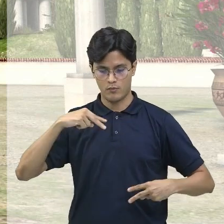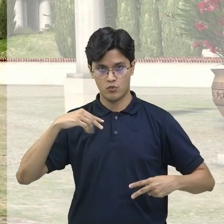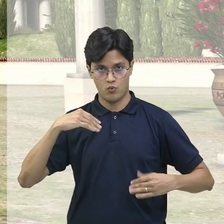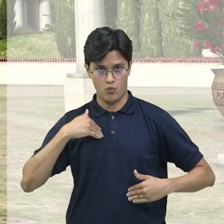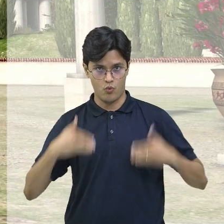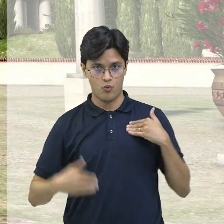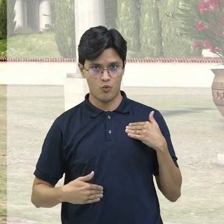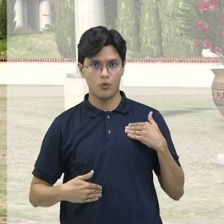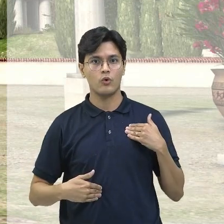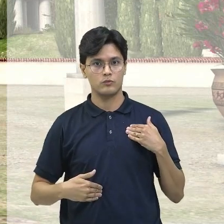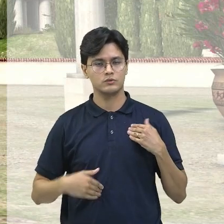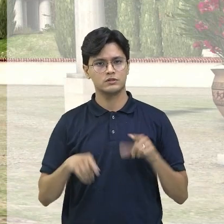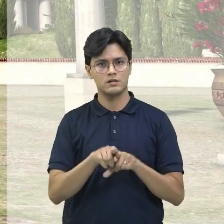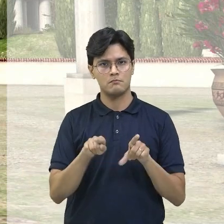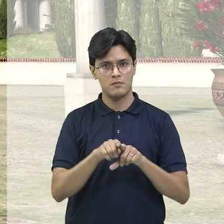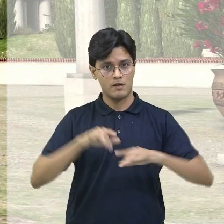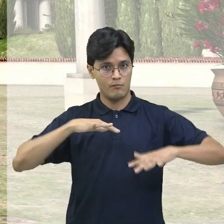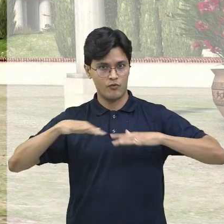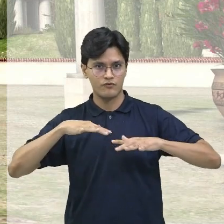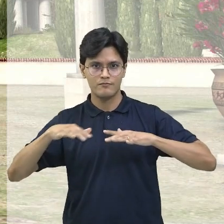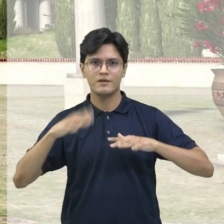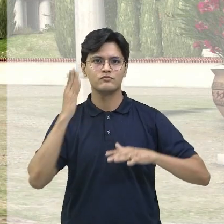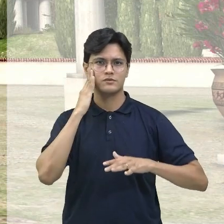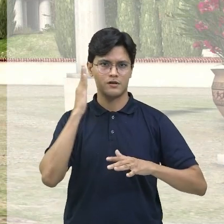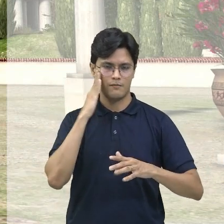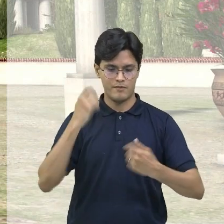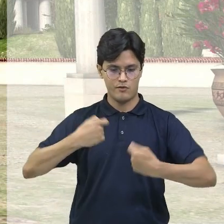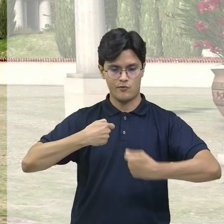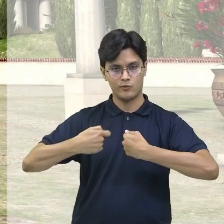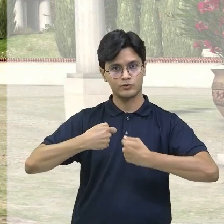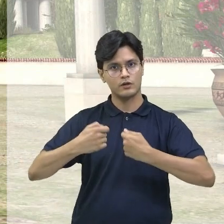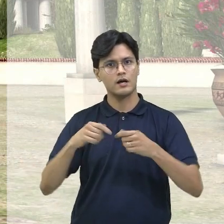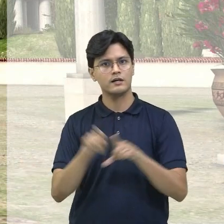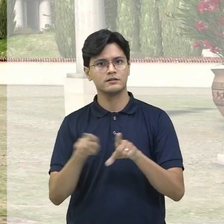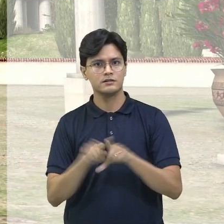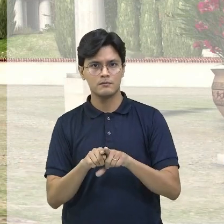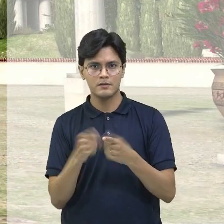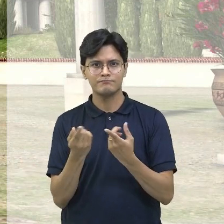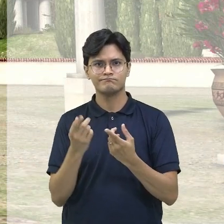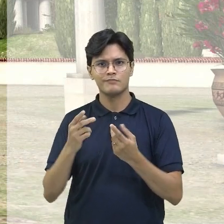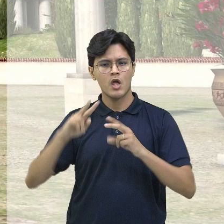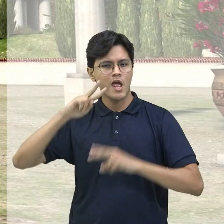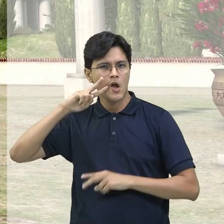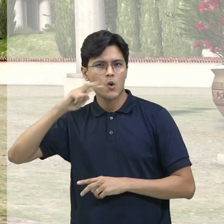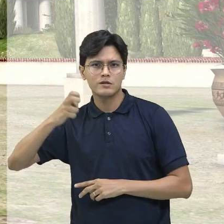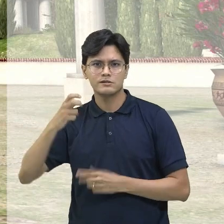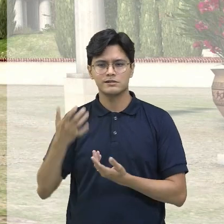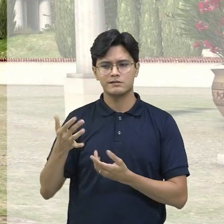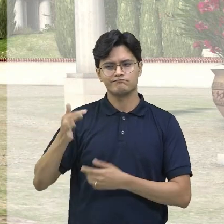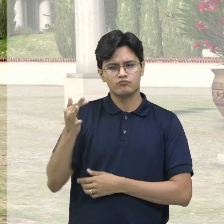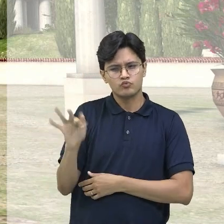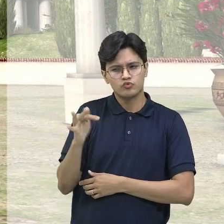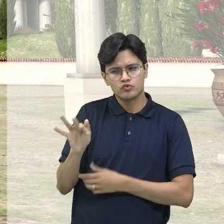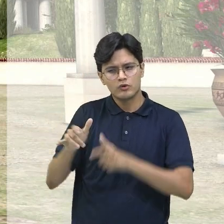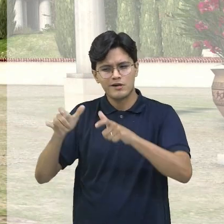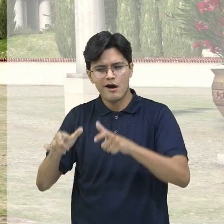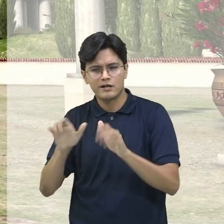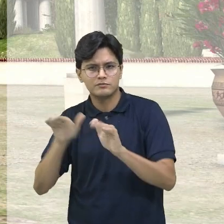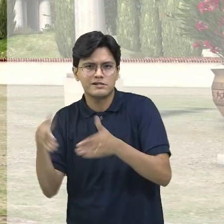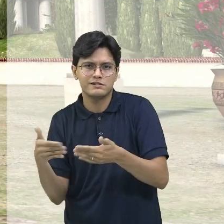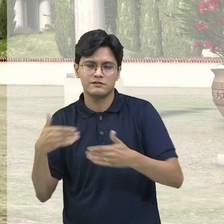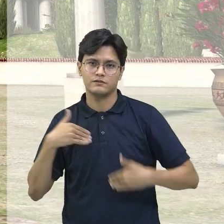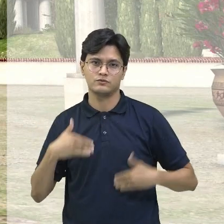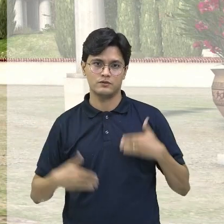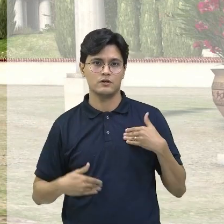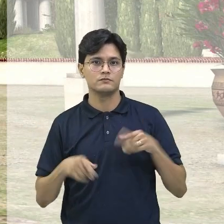o que nós estamos sentindo naquela determinada parte do nosso corpo, tá bom? E outra classificação é a